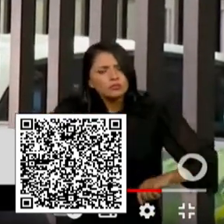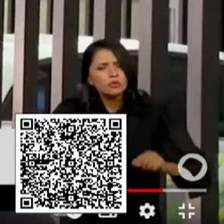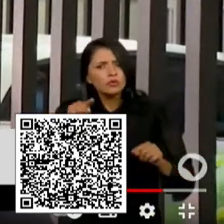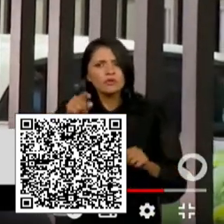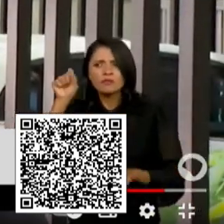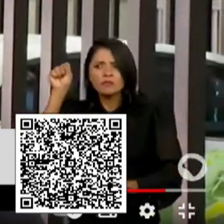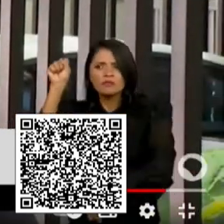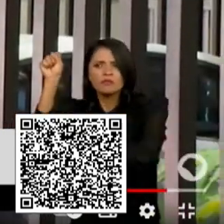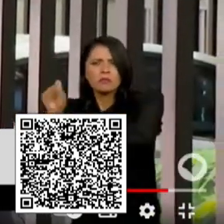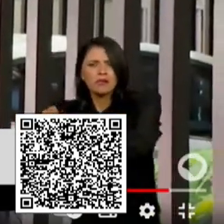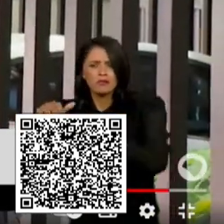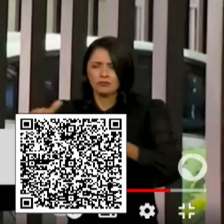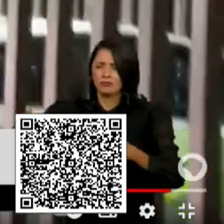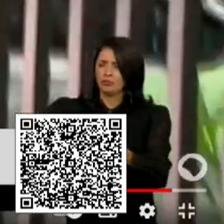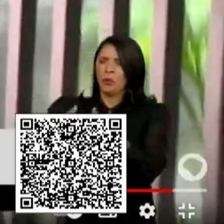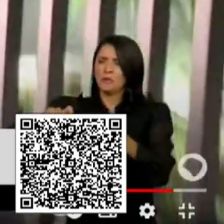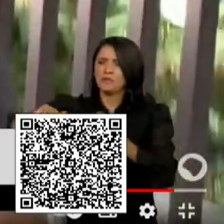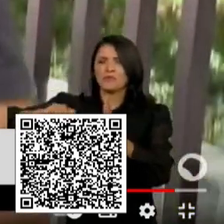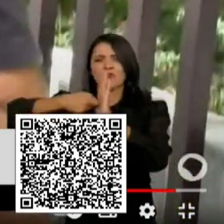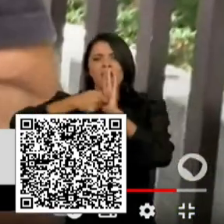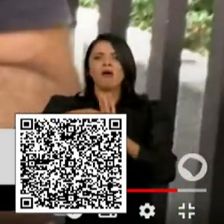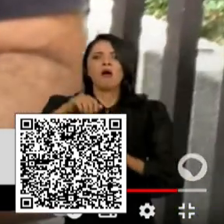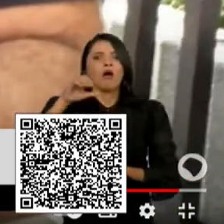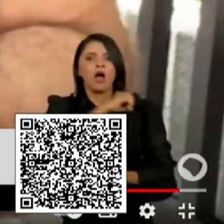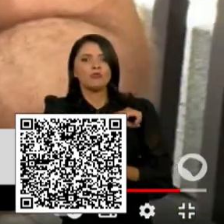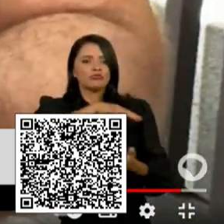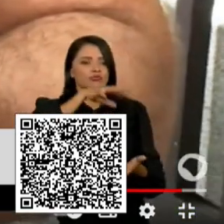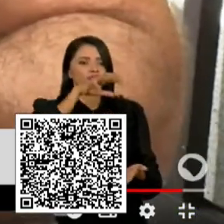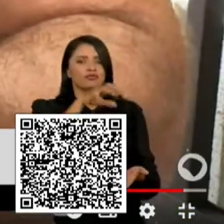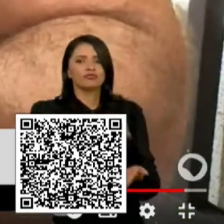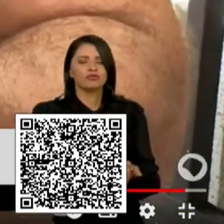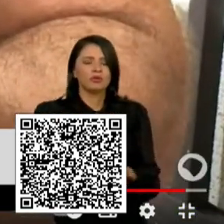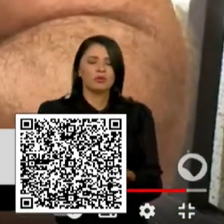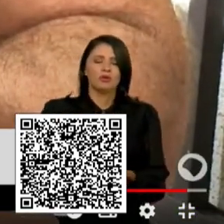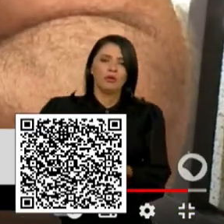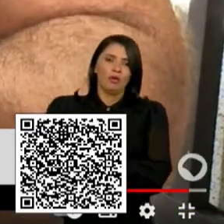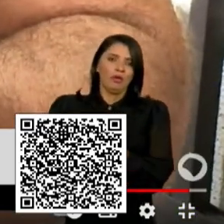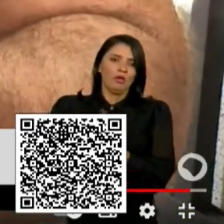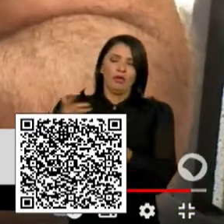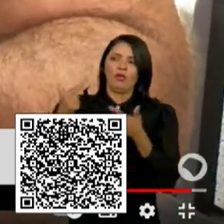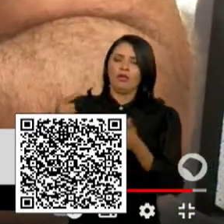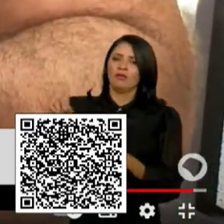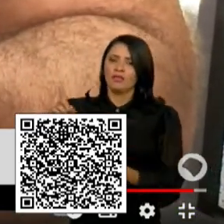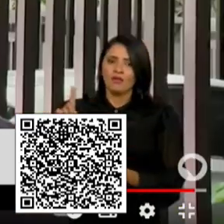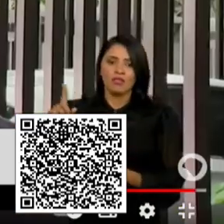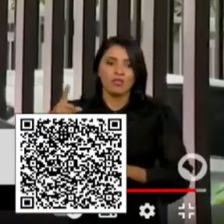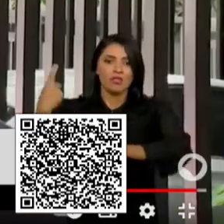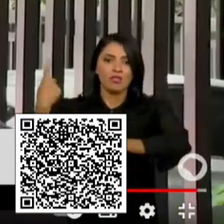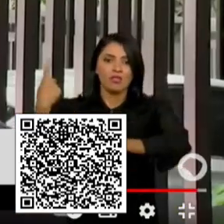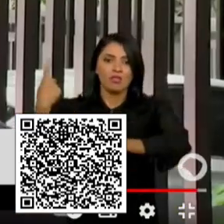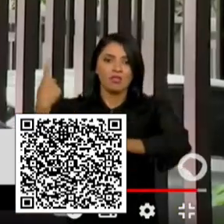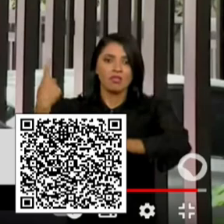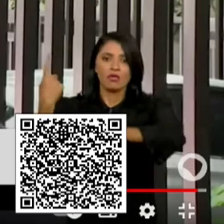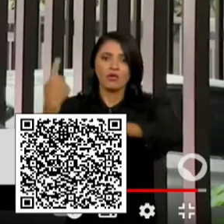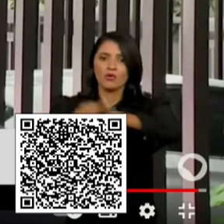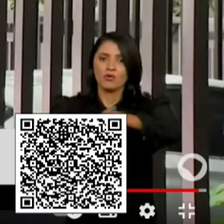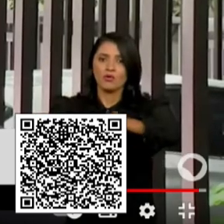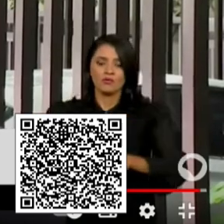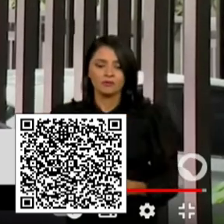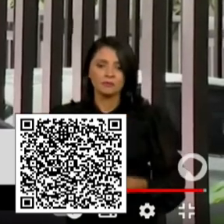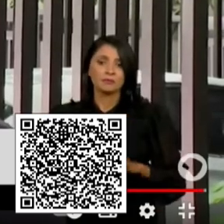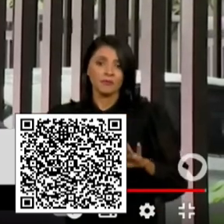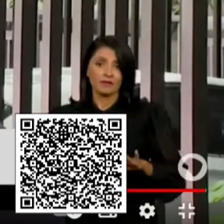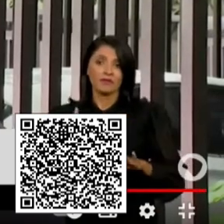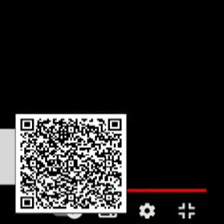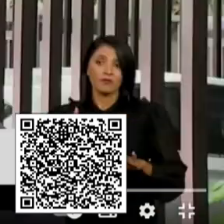possível acabar com essas ligações, fez o cadastro Não Me Perturbe imediatamente. Pelo menos vou